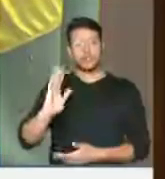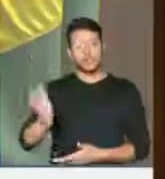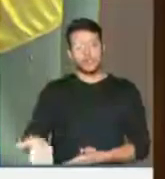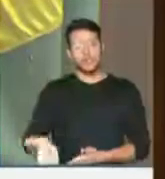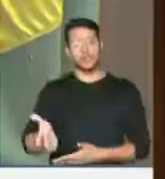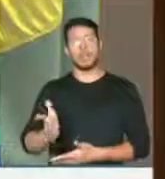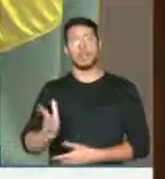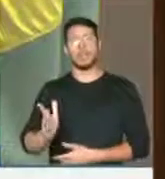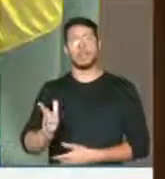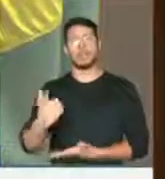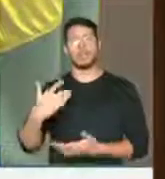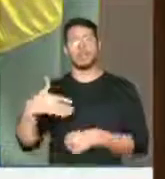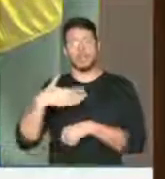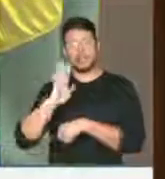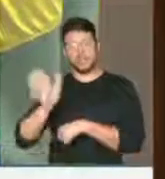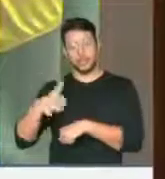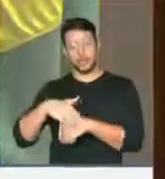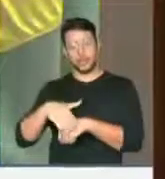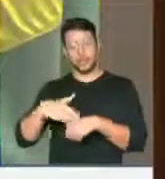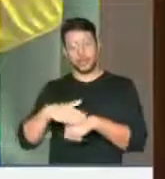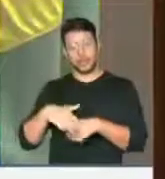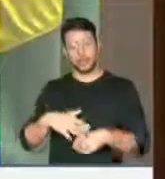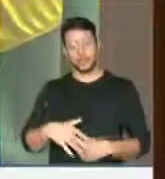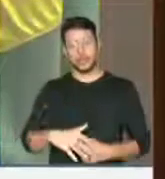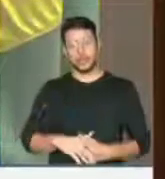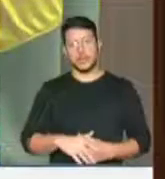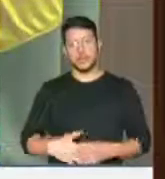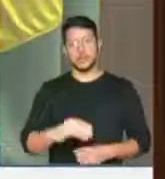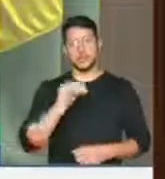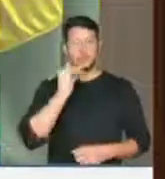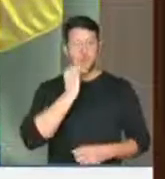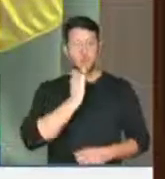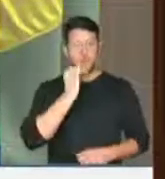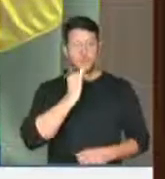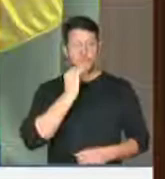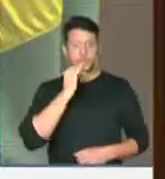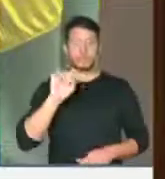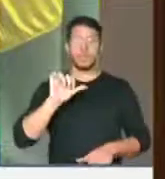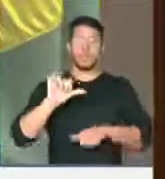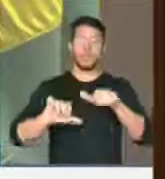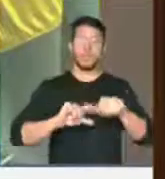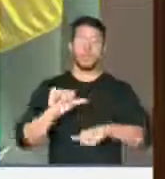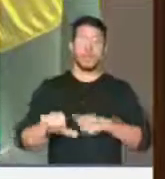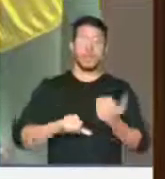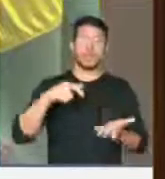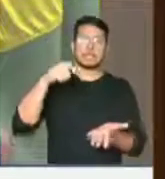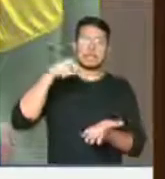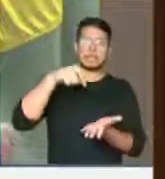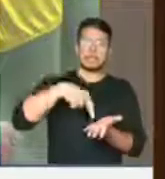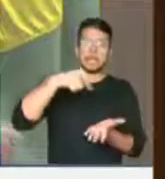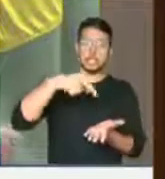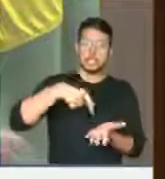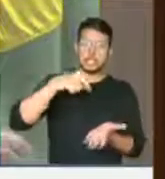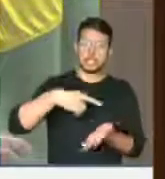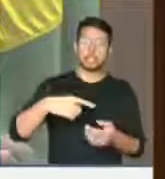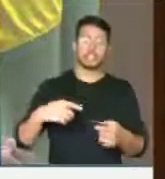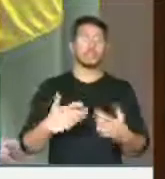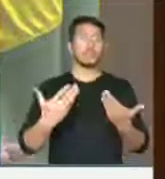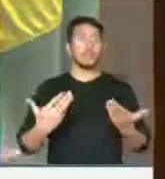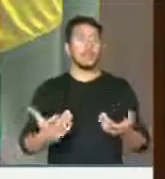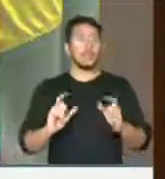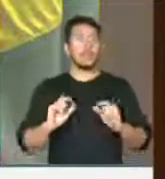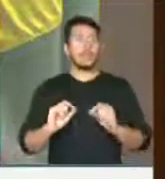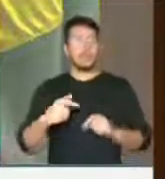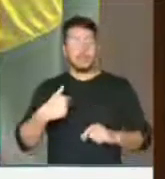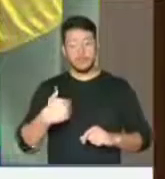encaminhadas ali no nosso querido Rio Grande do Sul, na questão do troca-troca de sementes e outras coisas mais. E diante disso, senhor